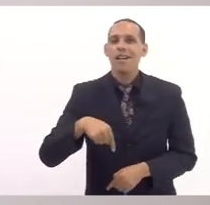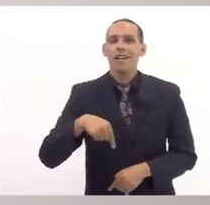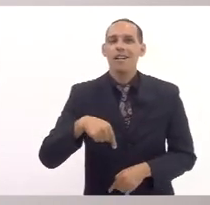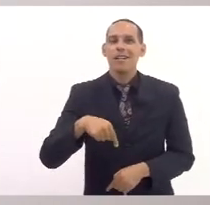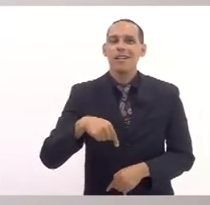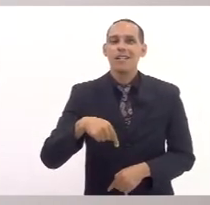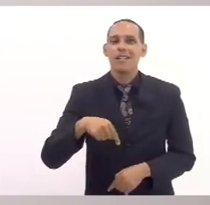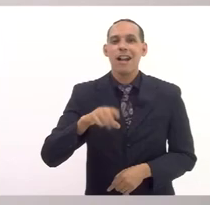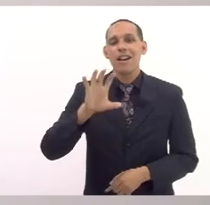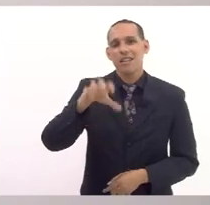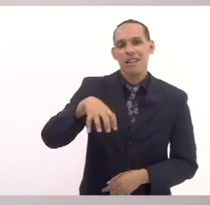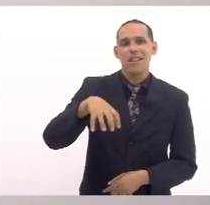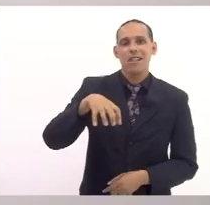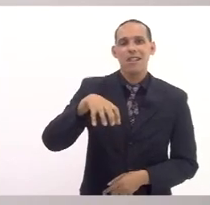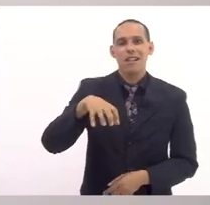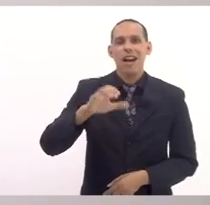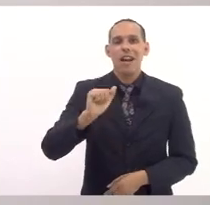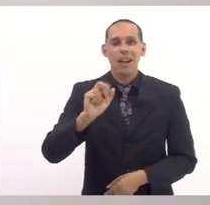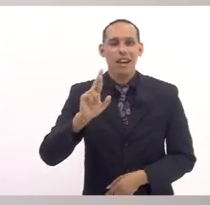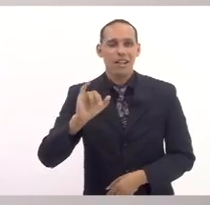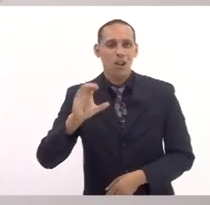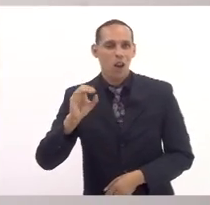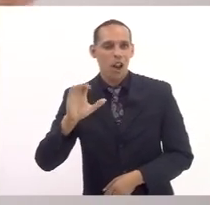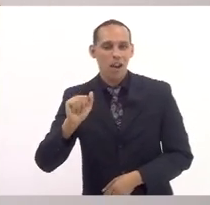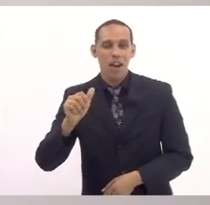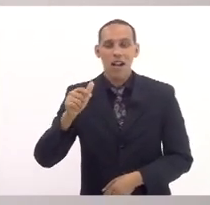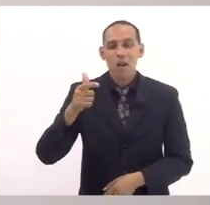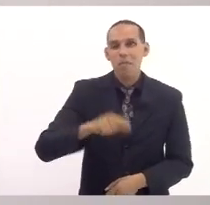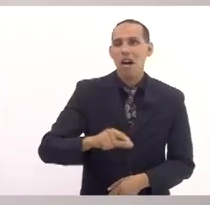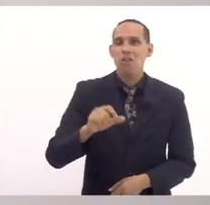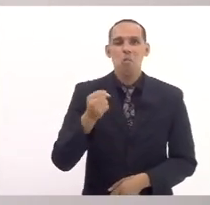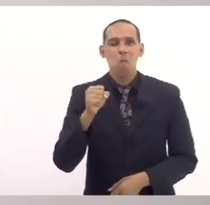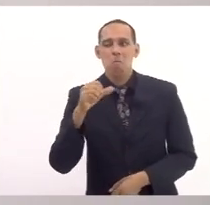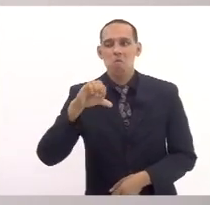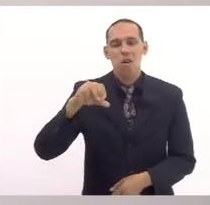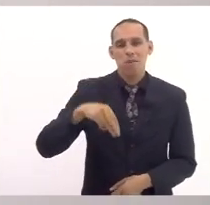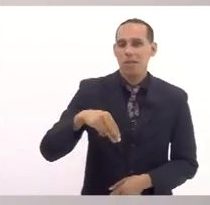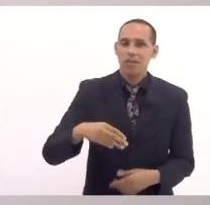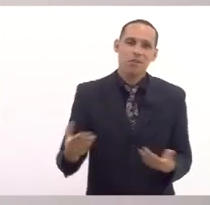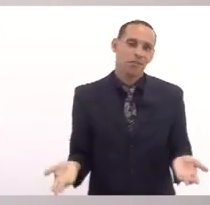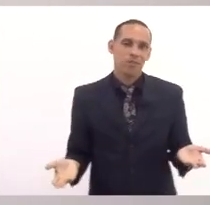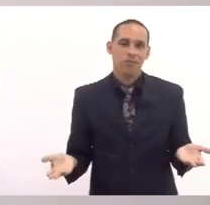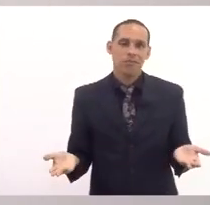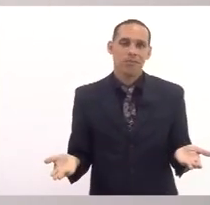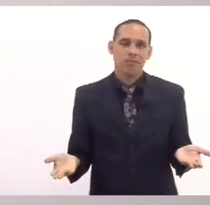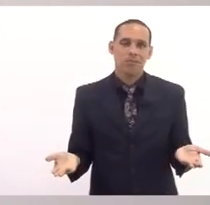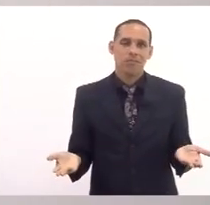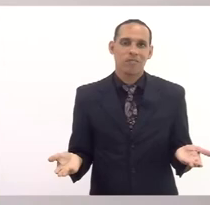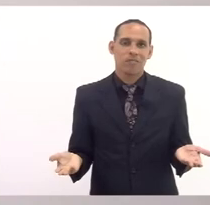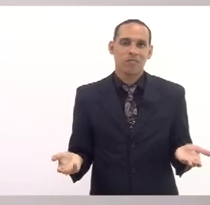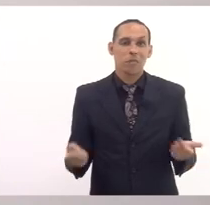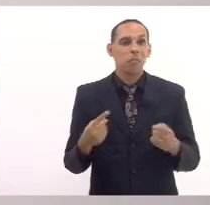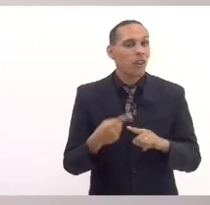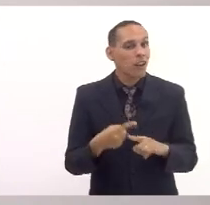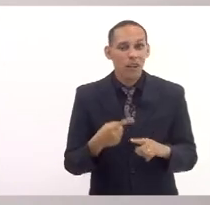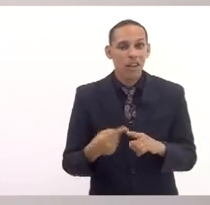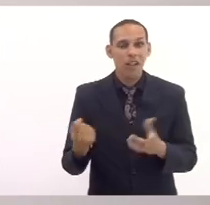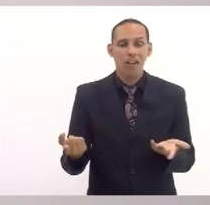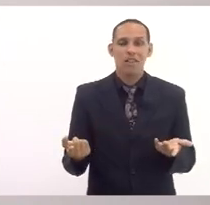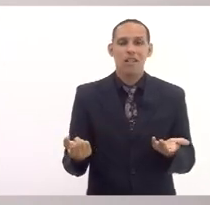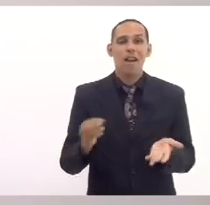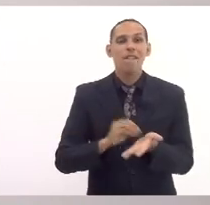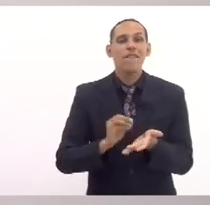na estação daqui do Largo da Carioca, demora mais 8, 9 minutos. Então, o porquê não